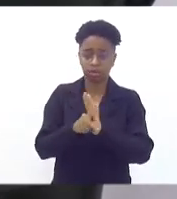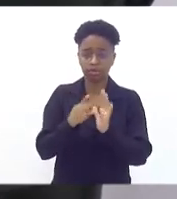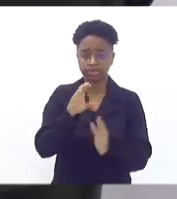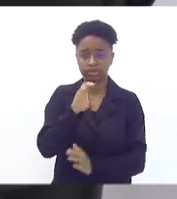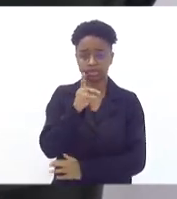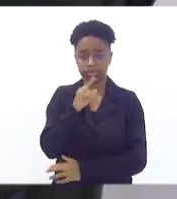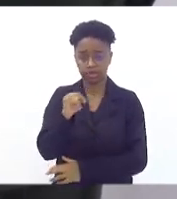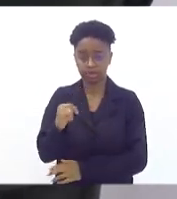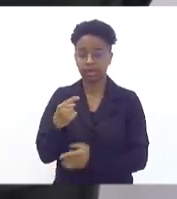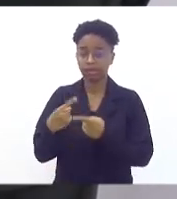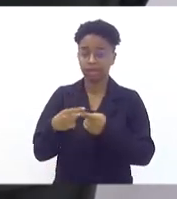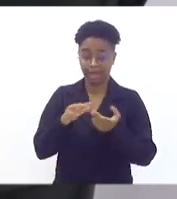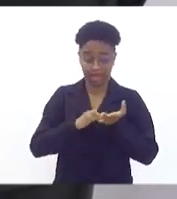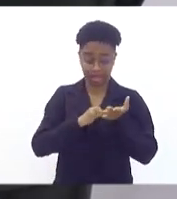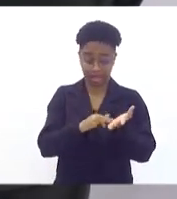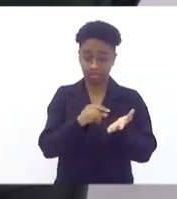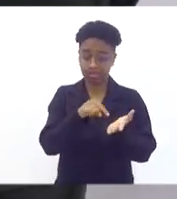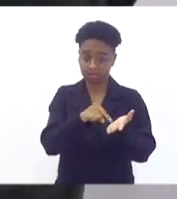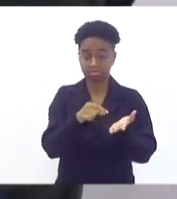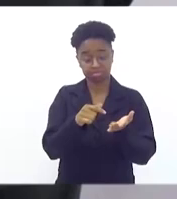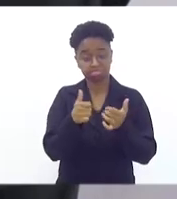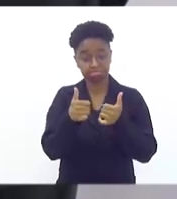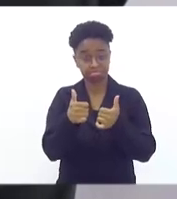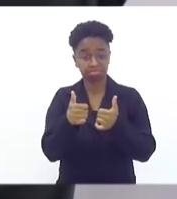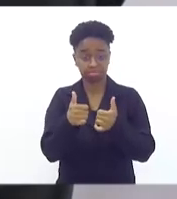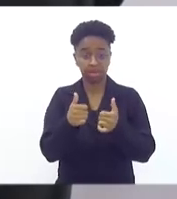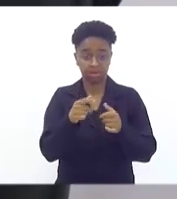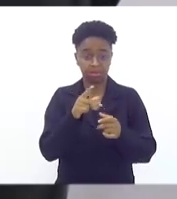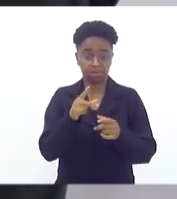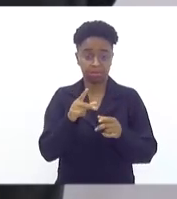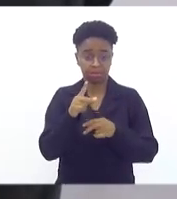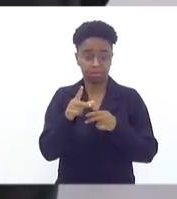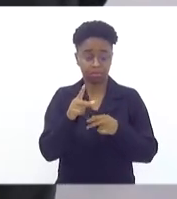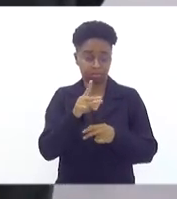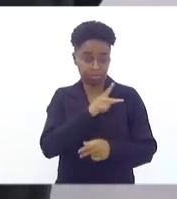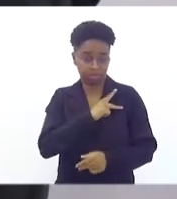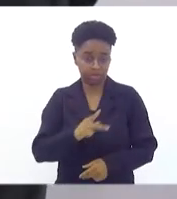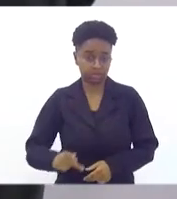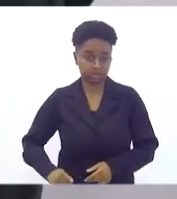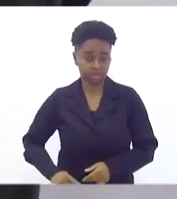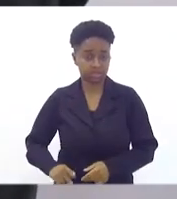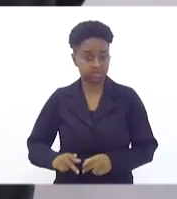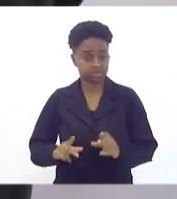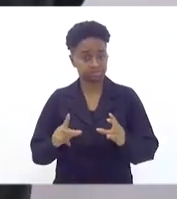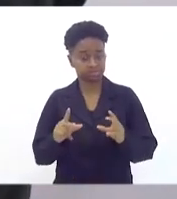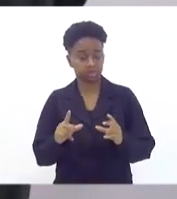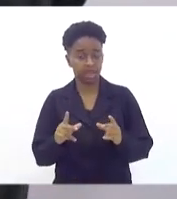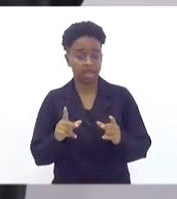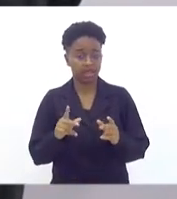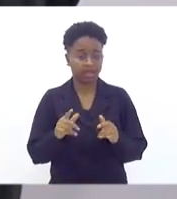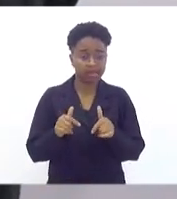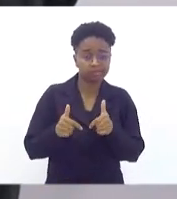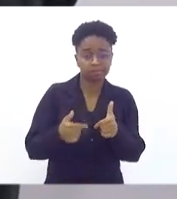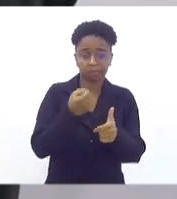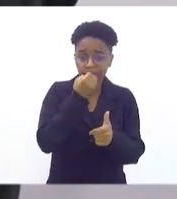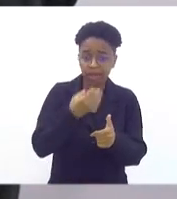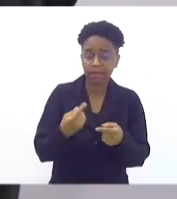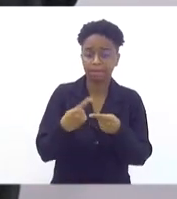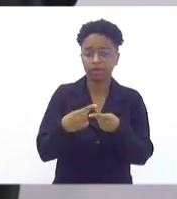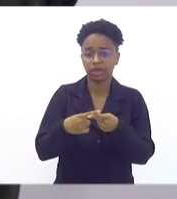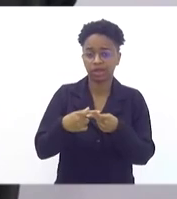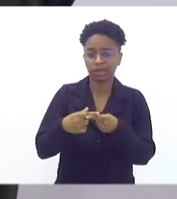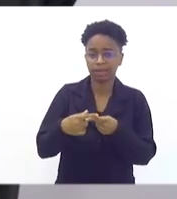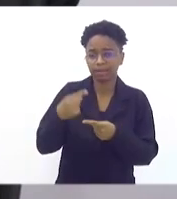essa carta que é meritória por parte do presidente num gesto de autocrítica não gesto de Transparência